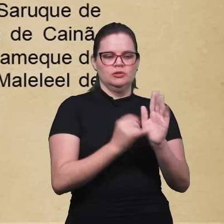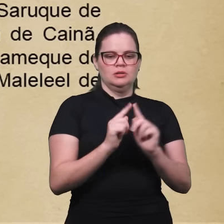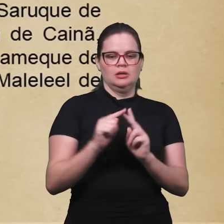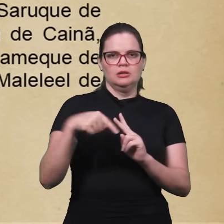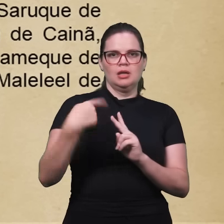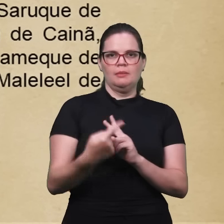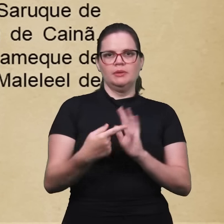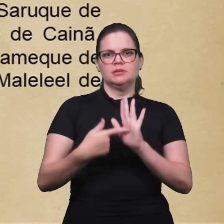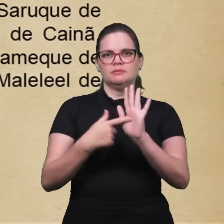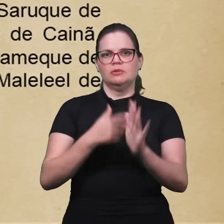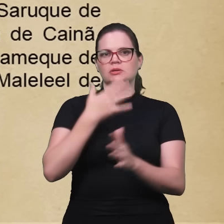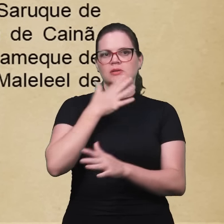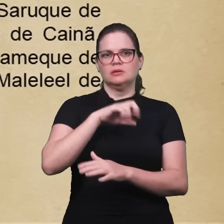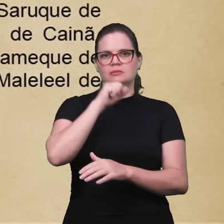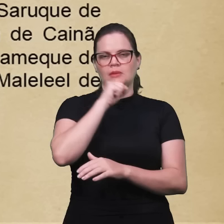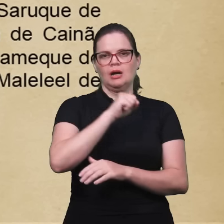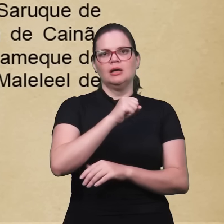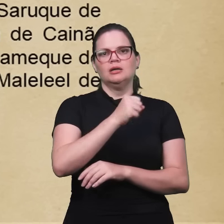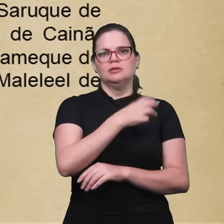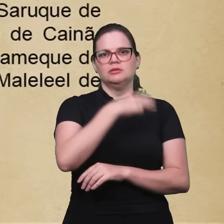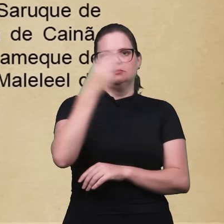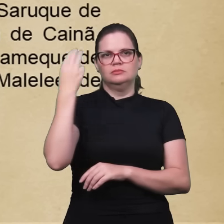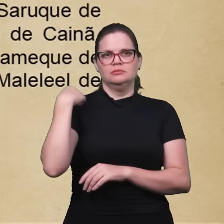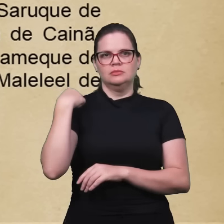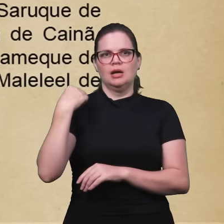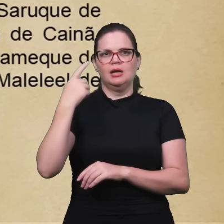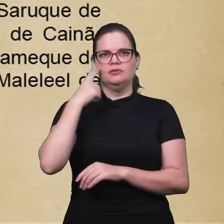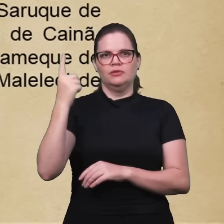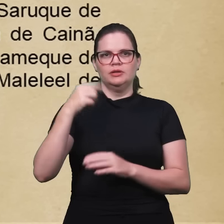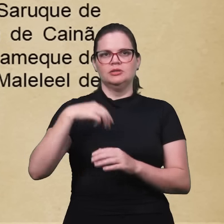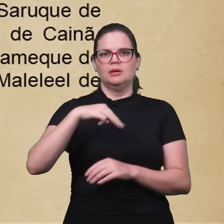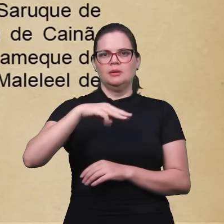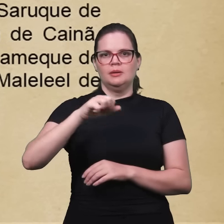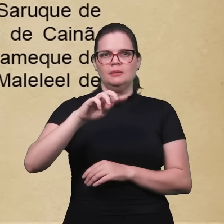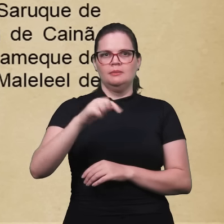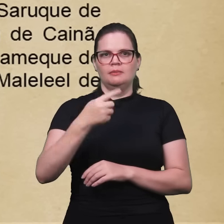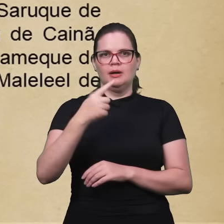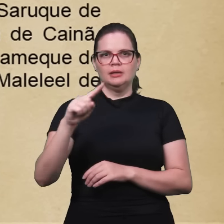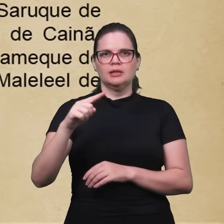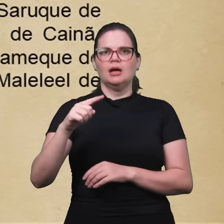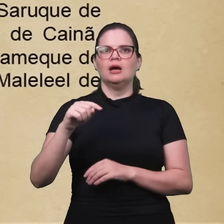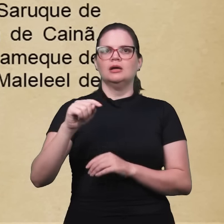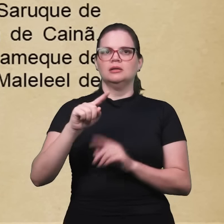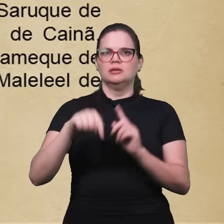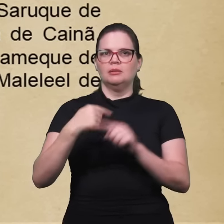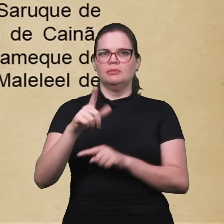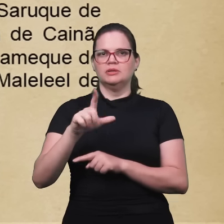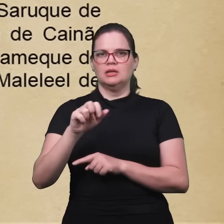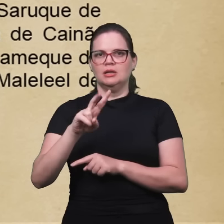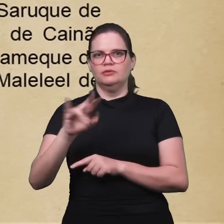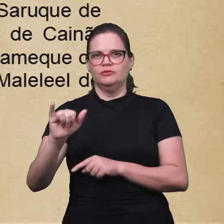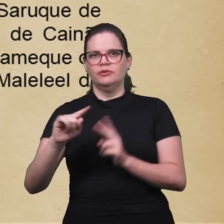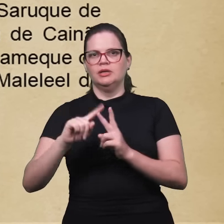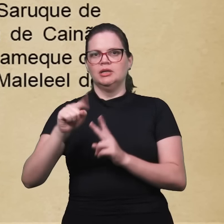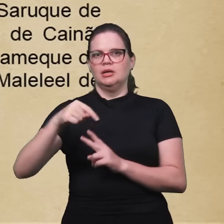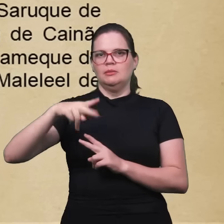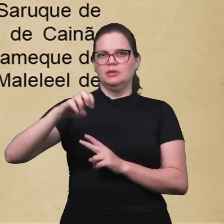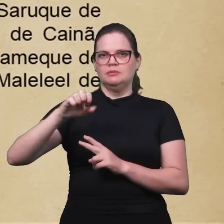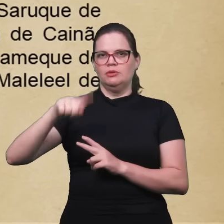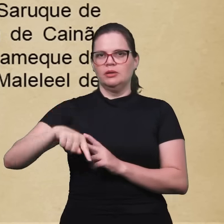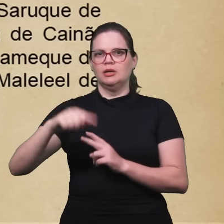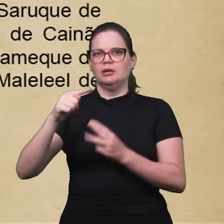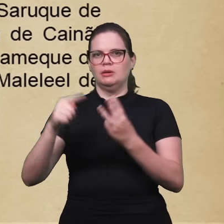pai de Maria. Eli de Matá, Matá de Levi, Levi de Melqui, Melqui de Joaná, Joaná de José, e